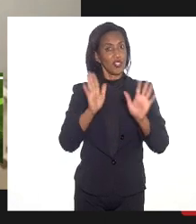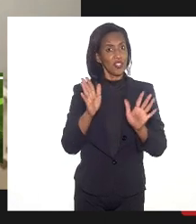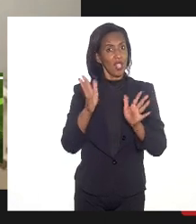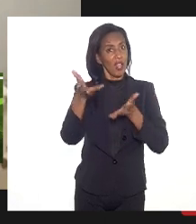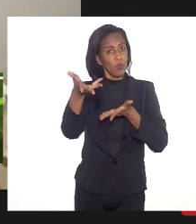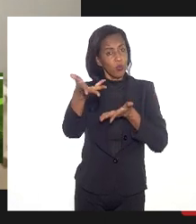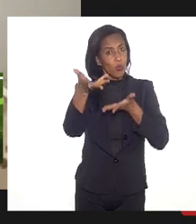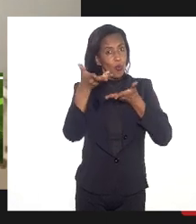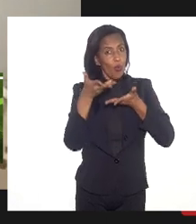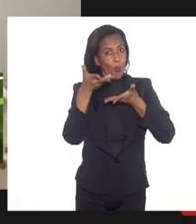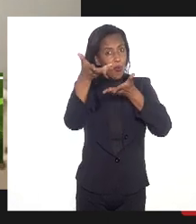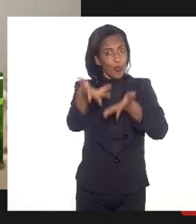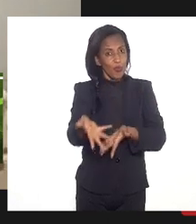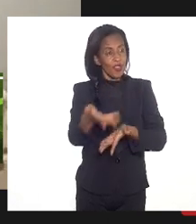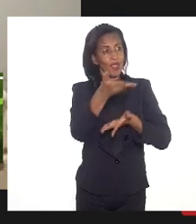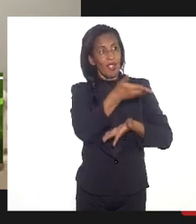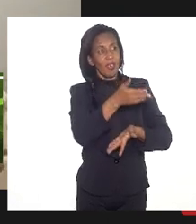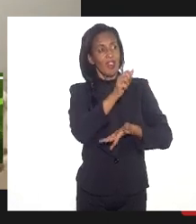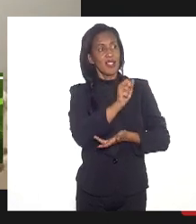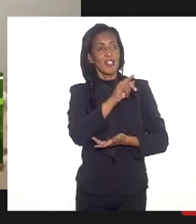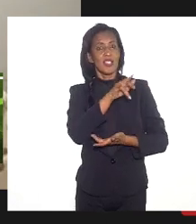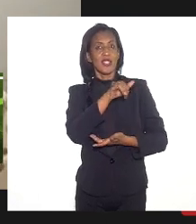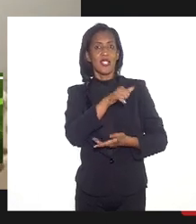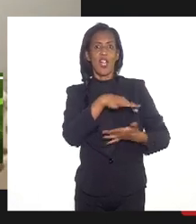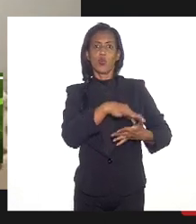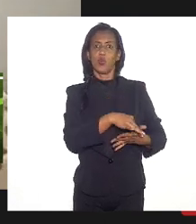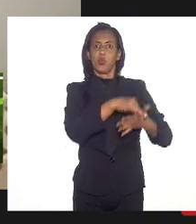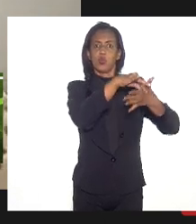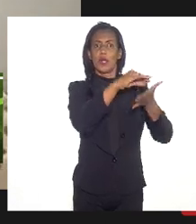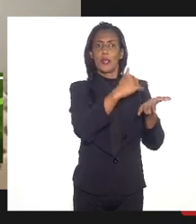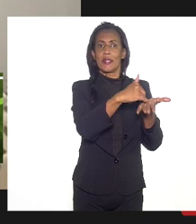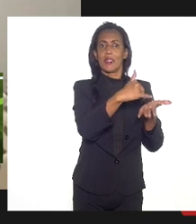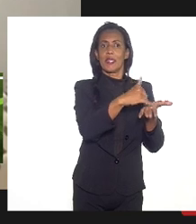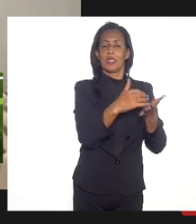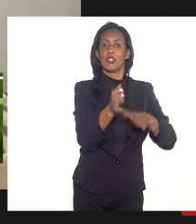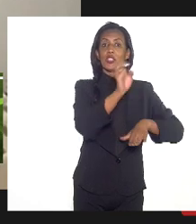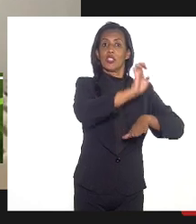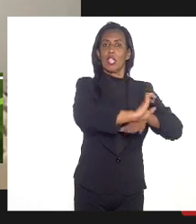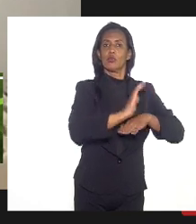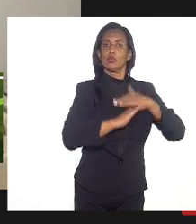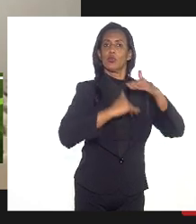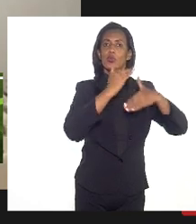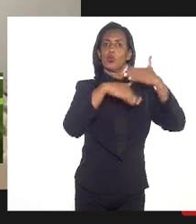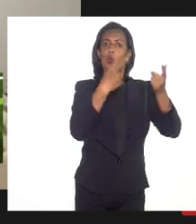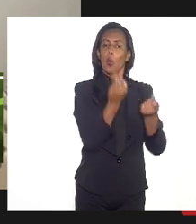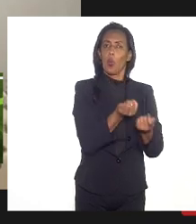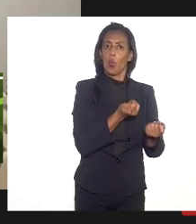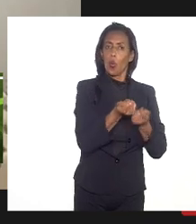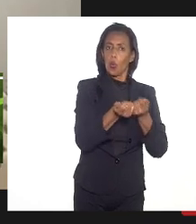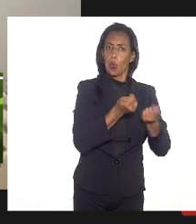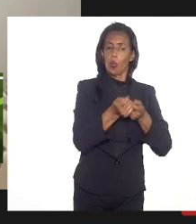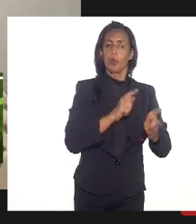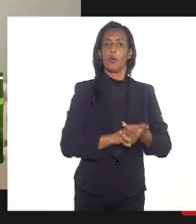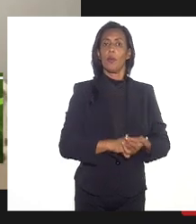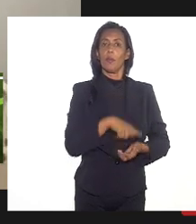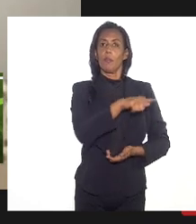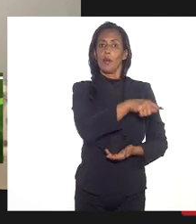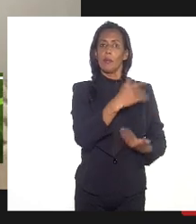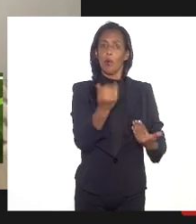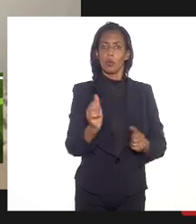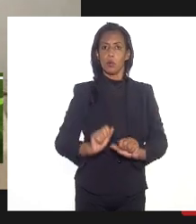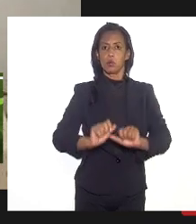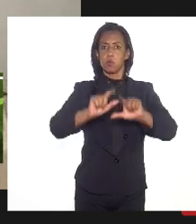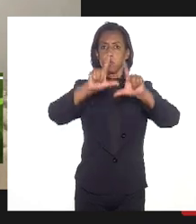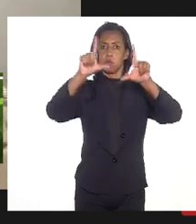para o senhor Sérgio Martins, representando a Secretaria de Estado de Desenvolvimento Econômico, para que possa